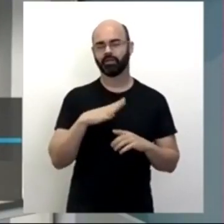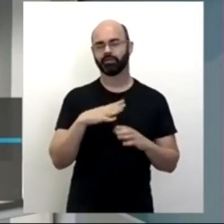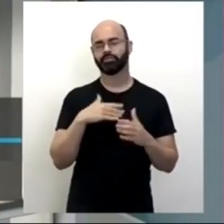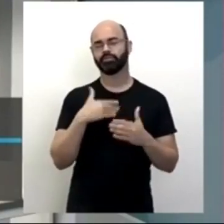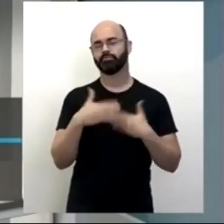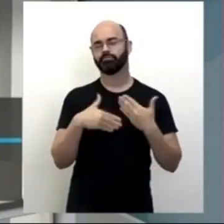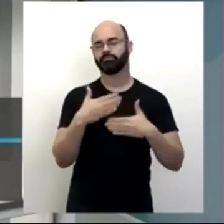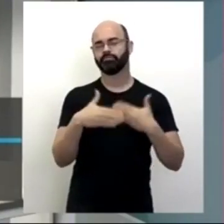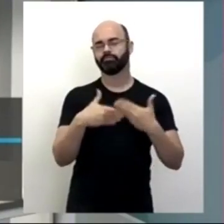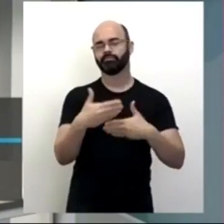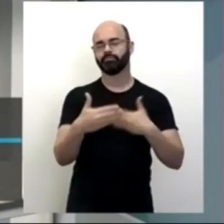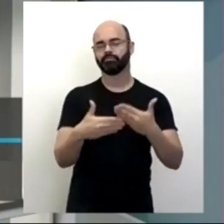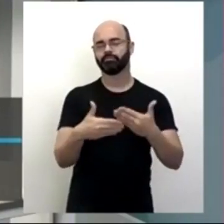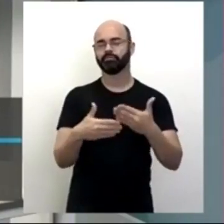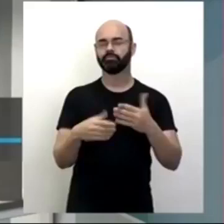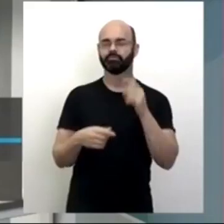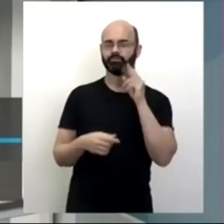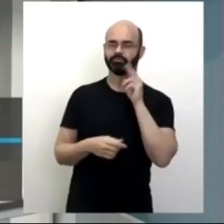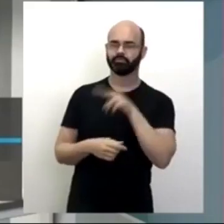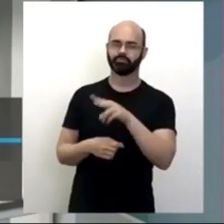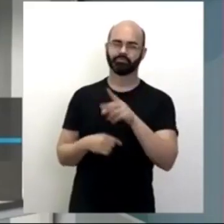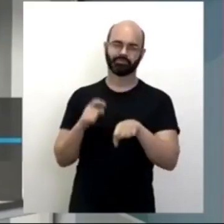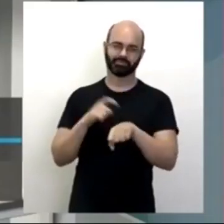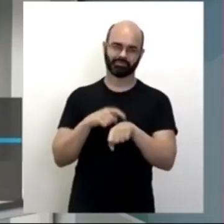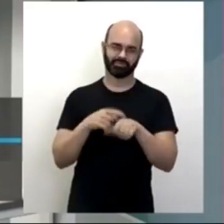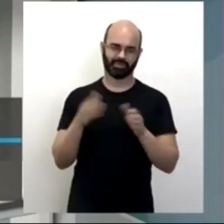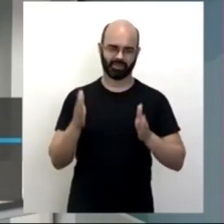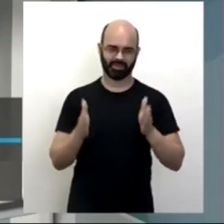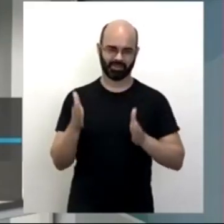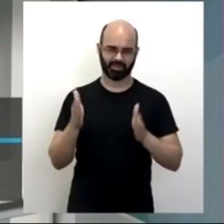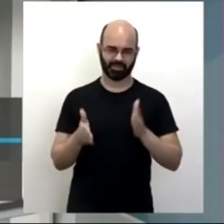às condições daqueles períodos, né,